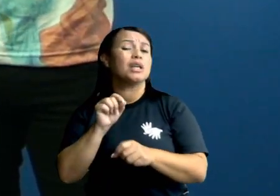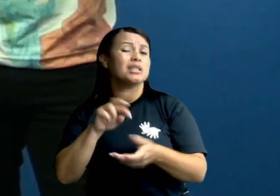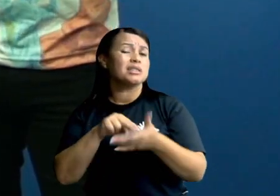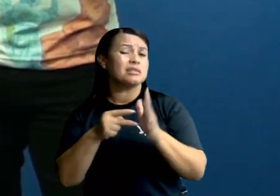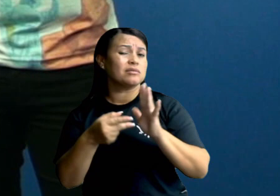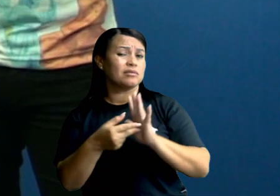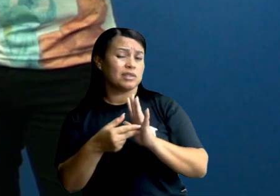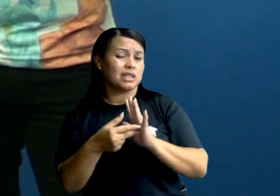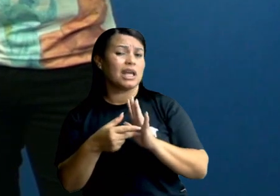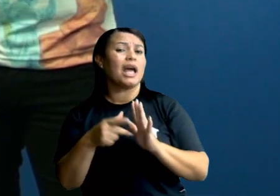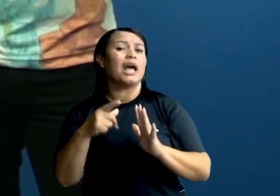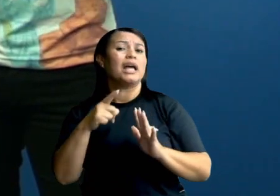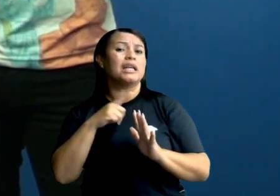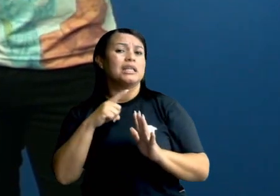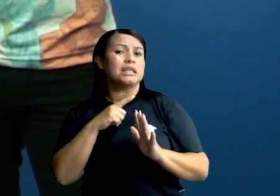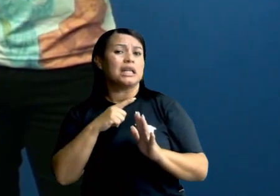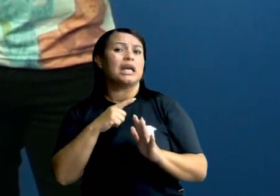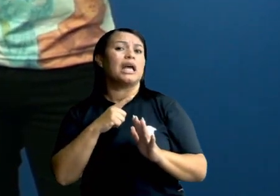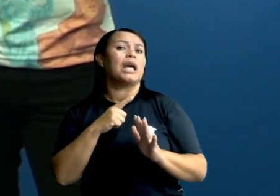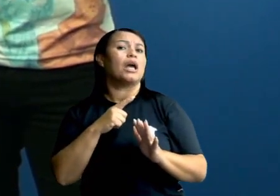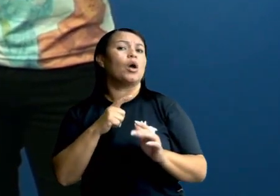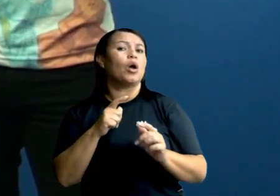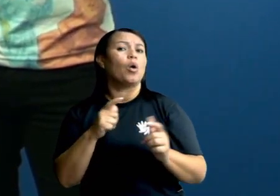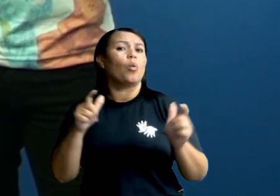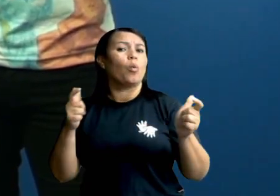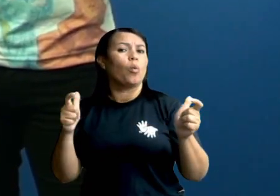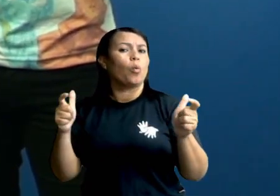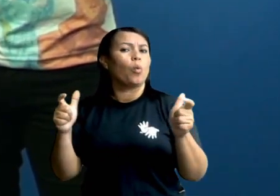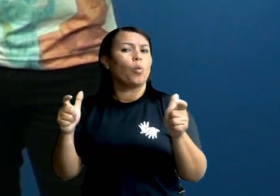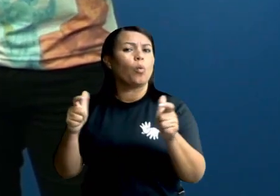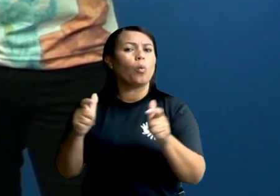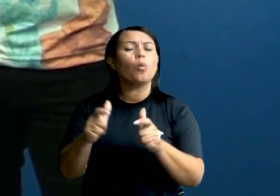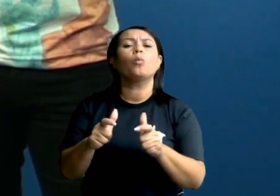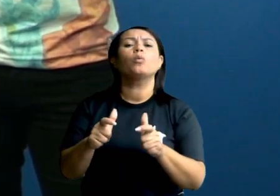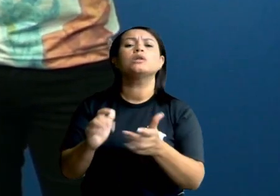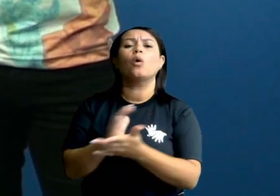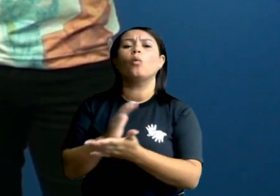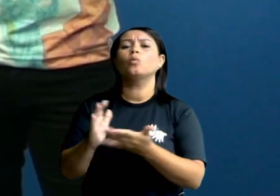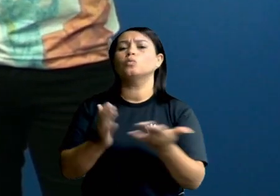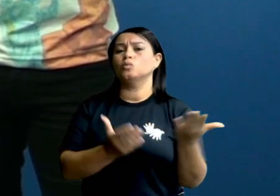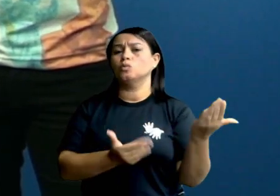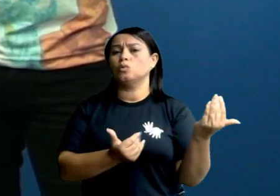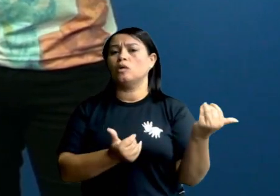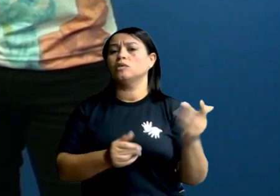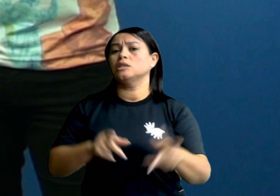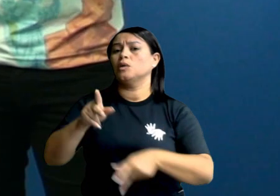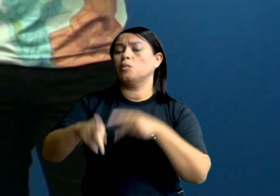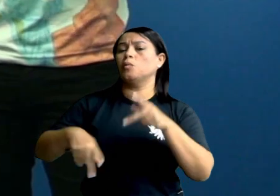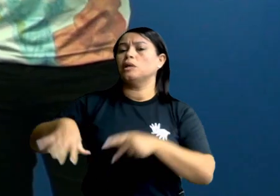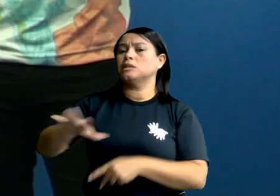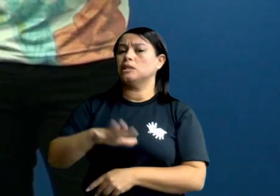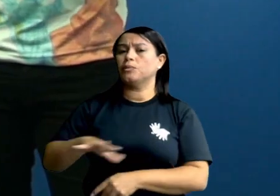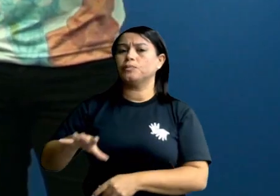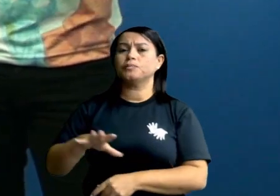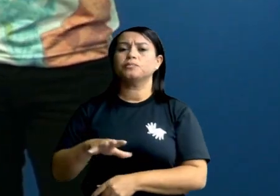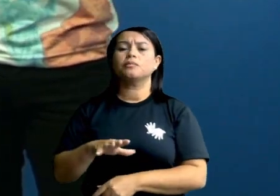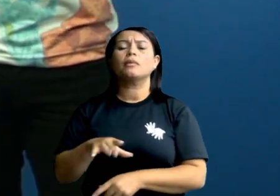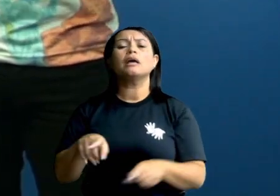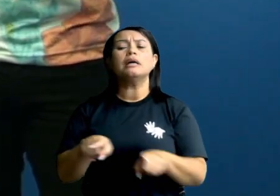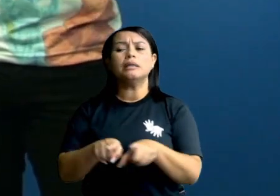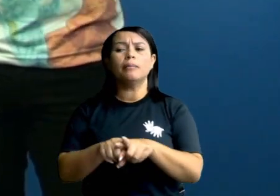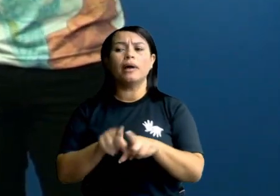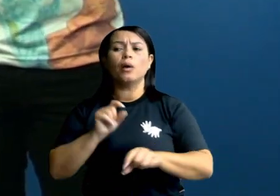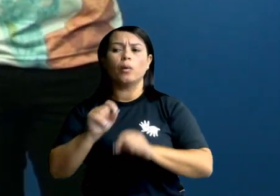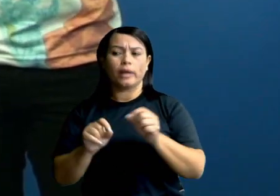tempo à frente a gente vai ter aí um número cada vez menor, né, de jovens na população. E, por outro lado,